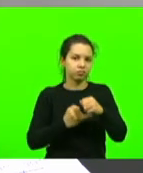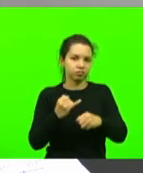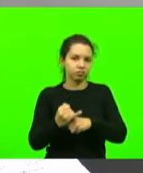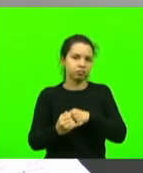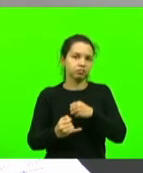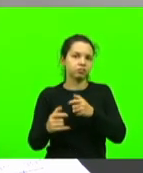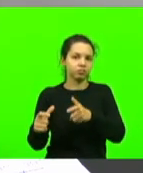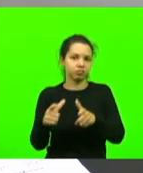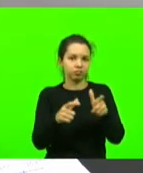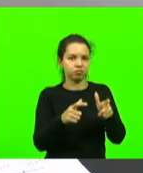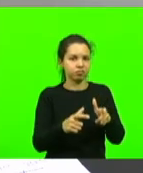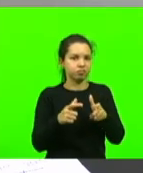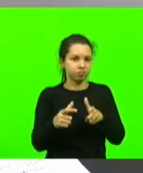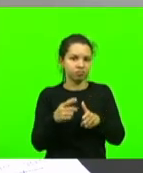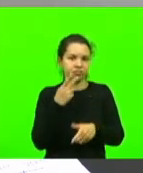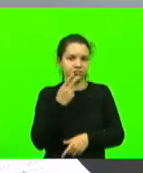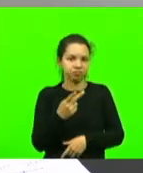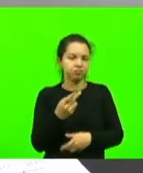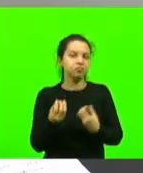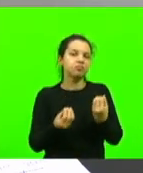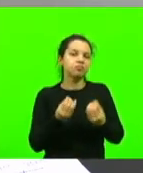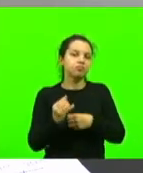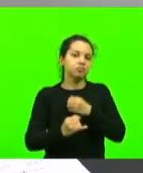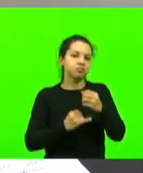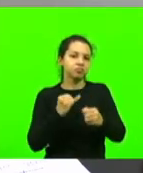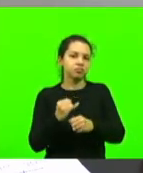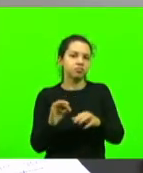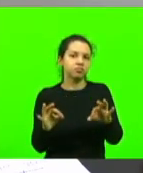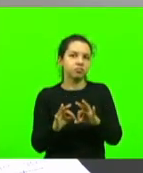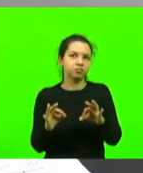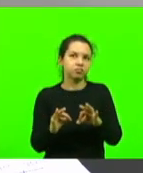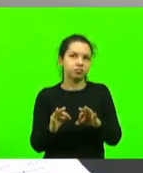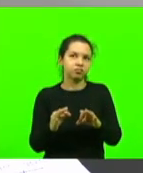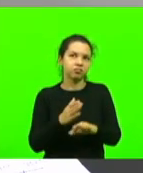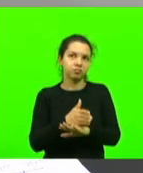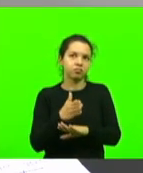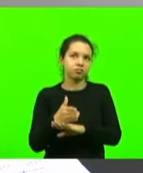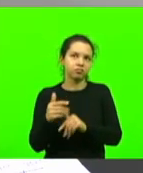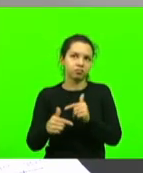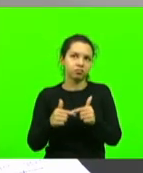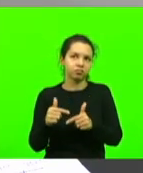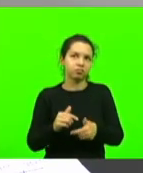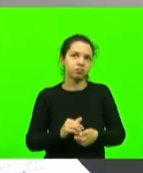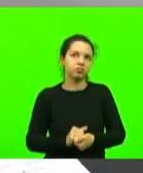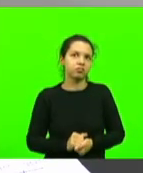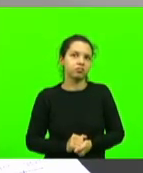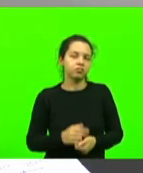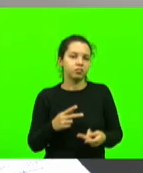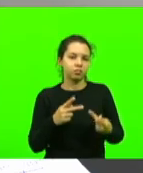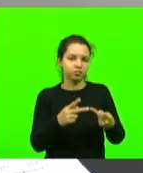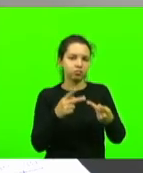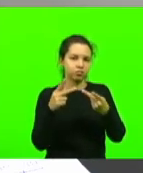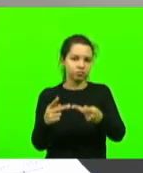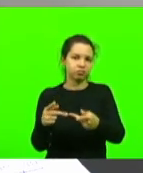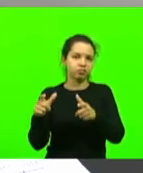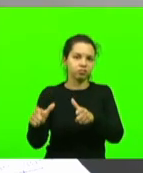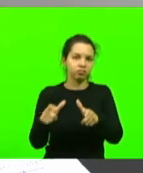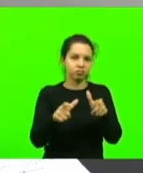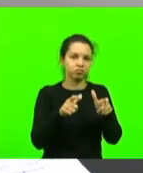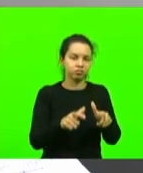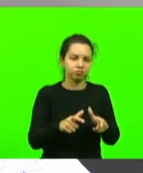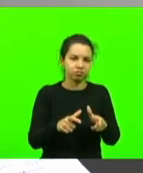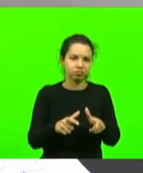né quer dizer sem internet como é que tu faz a a operacionalização do serviço né eu Visitei nos Espaços totalmente